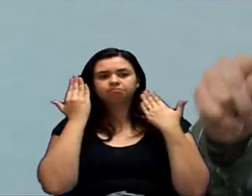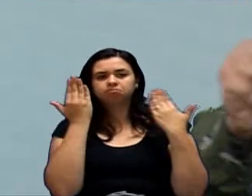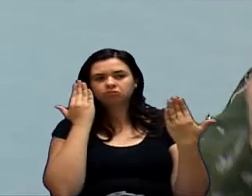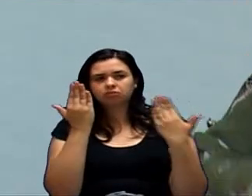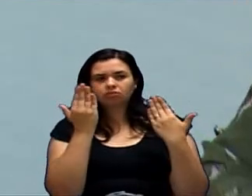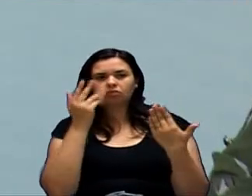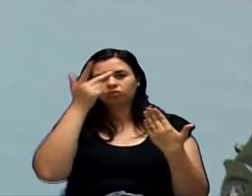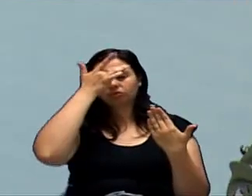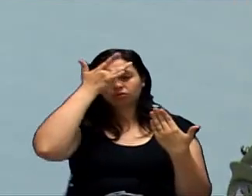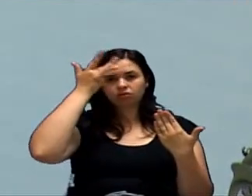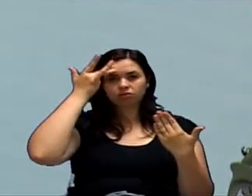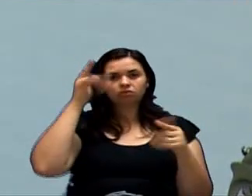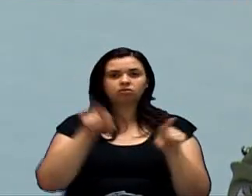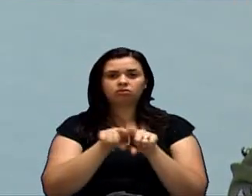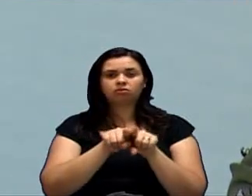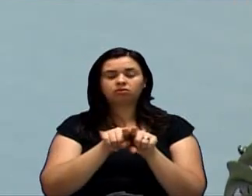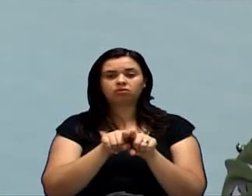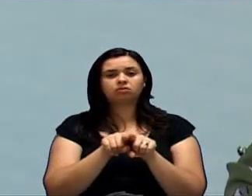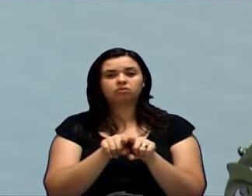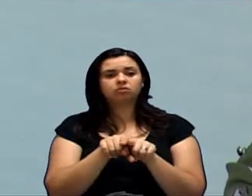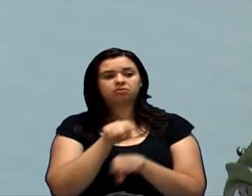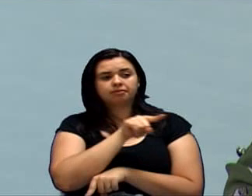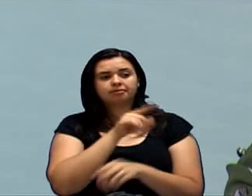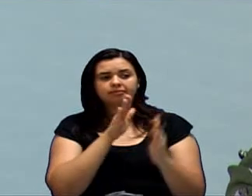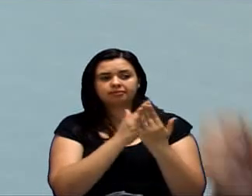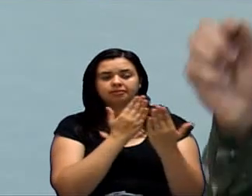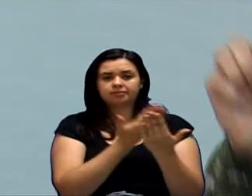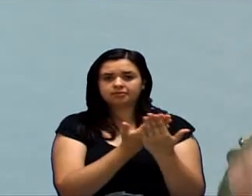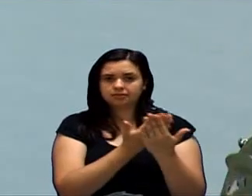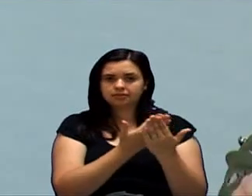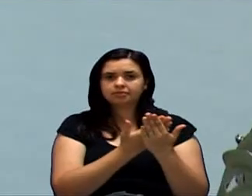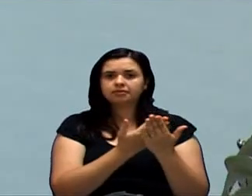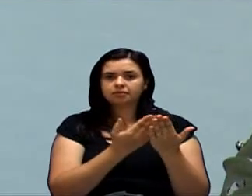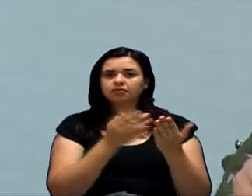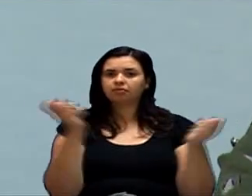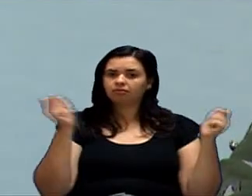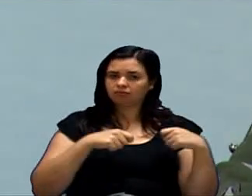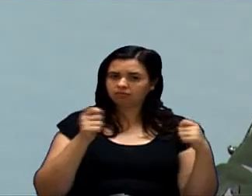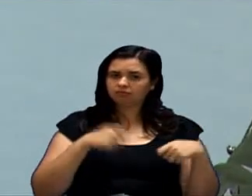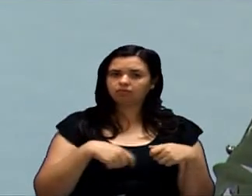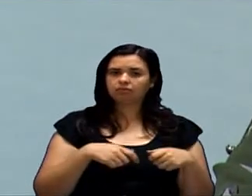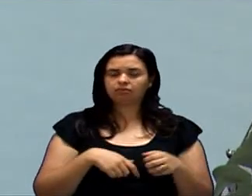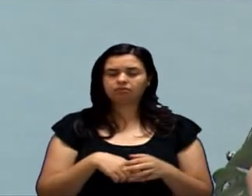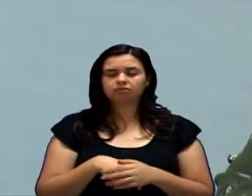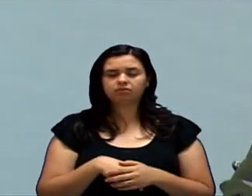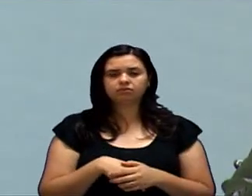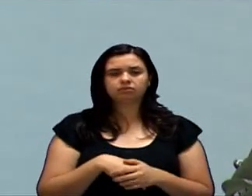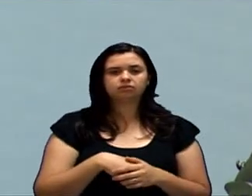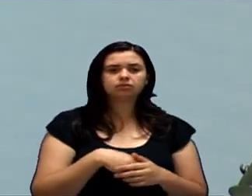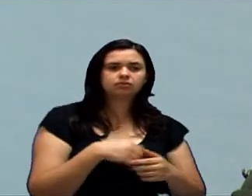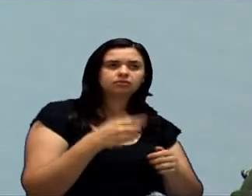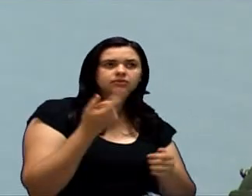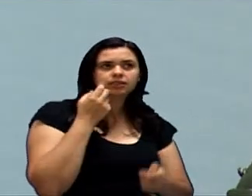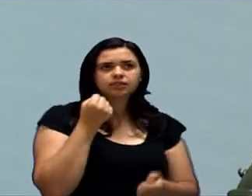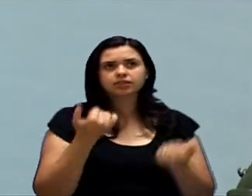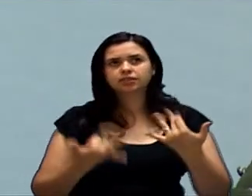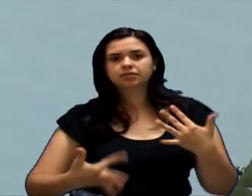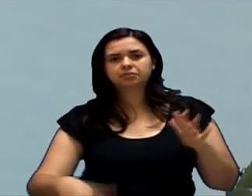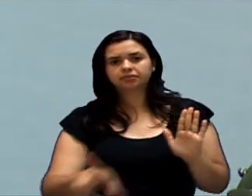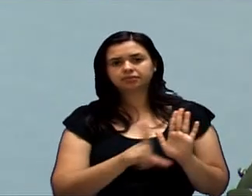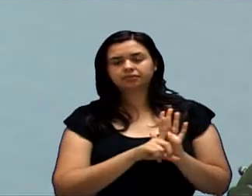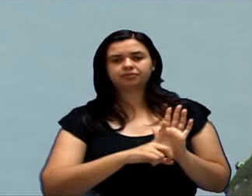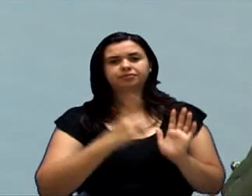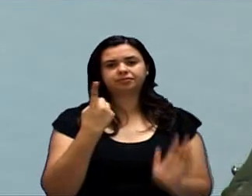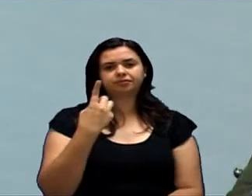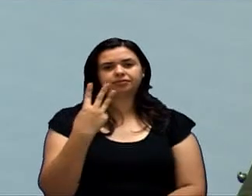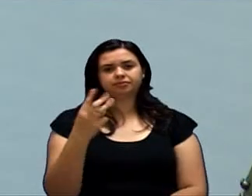na escola é um ambiente para fazer essa investigação. Quando nós trazemos aqui nesse plenário que a Lei